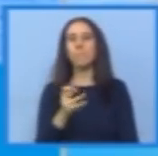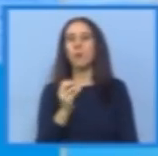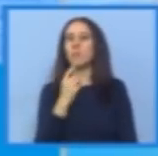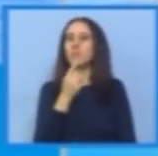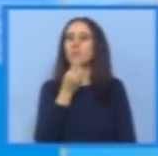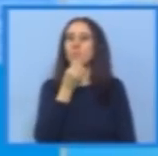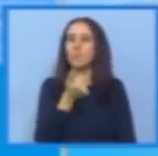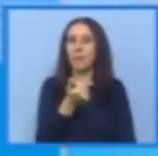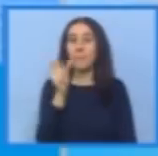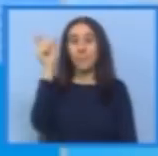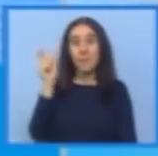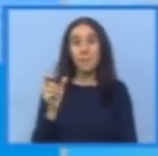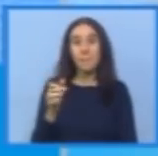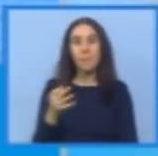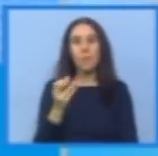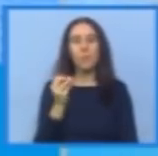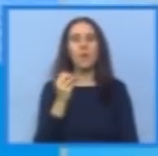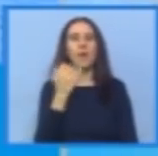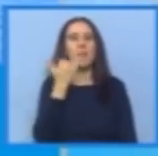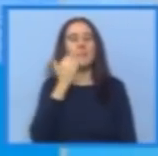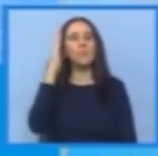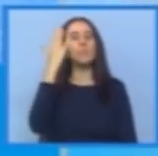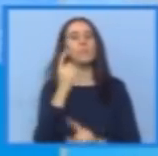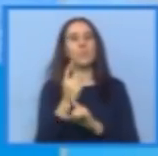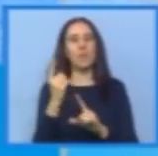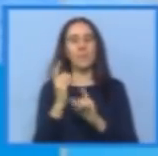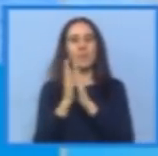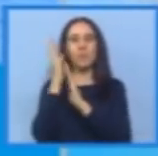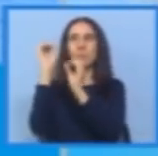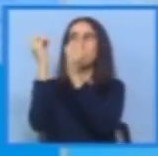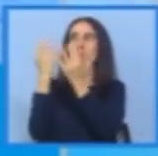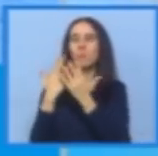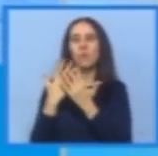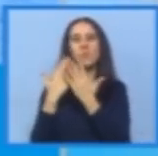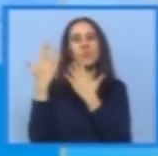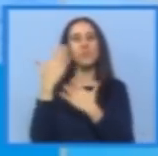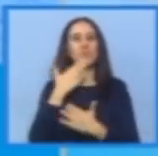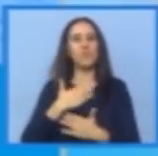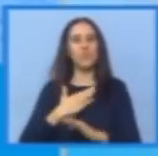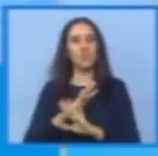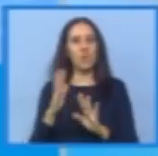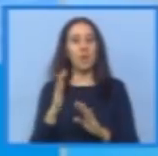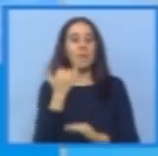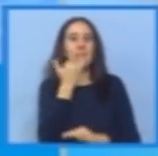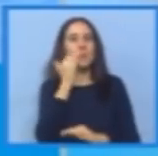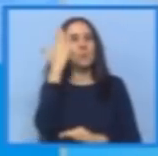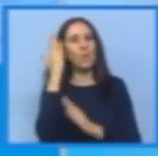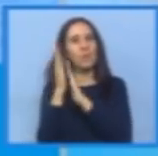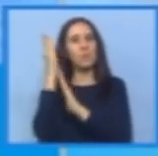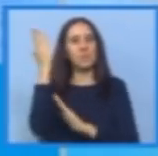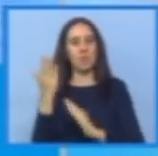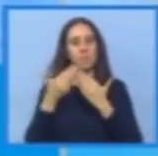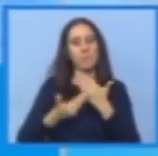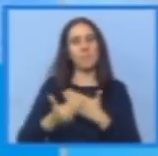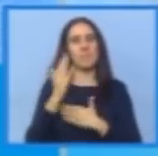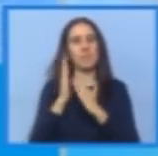motivo da alegria de Paulo é porque o dom de Deus, a graça de Deus já lhes foi dada. E o motivo de alegria é exatamente em Deus, é a partir de